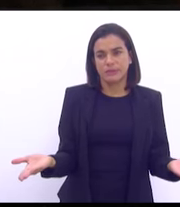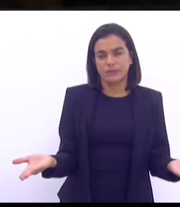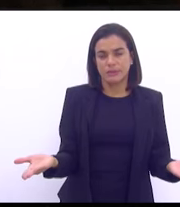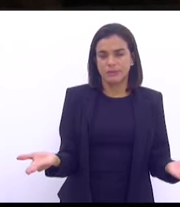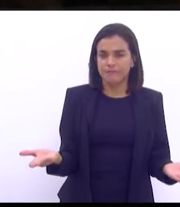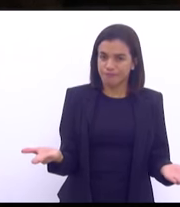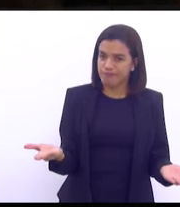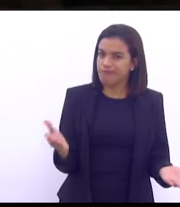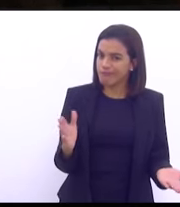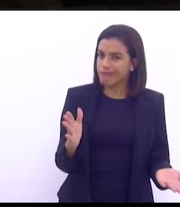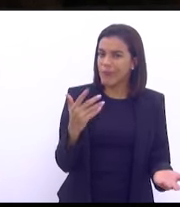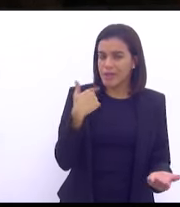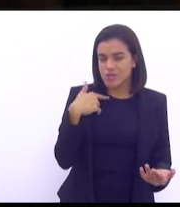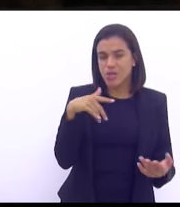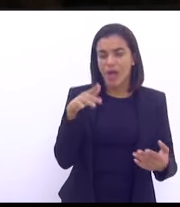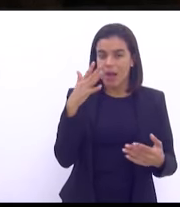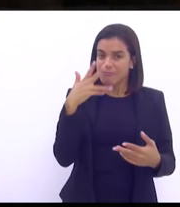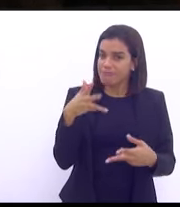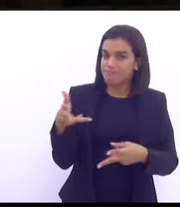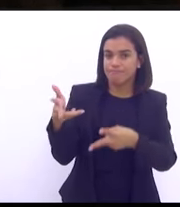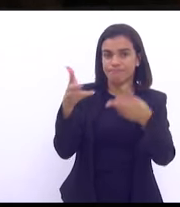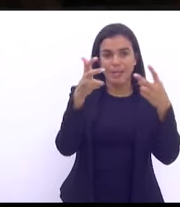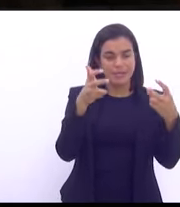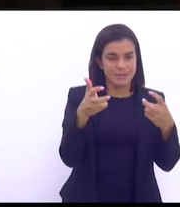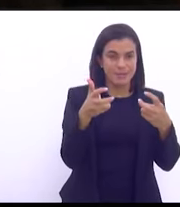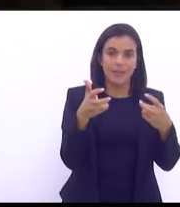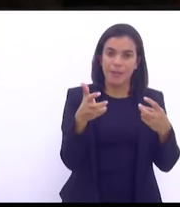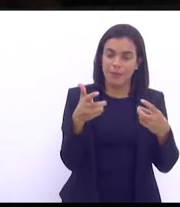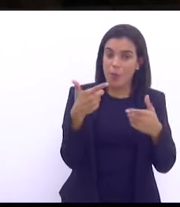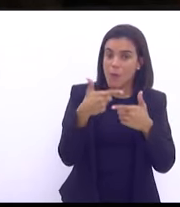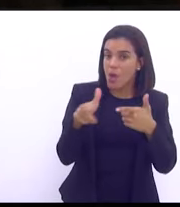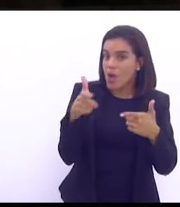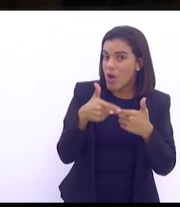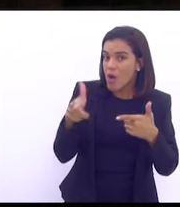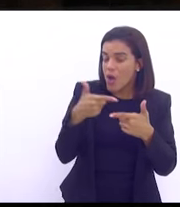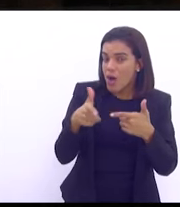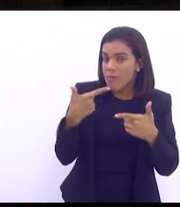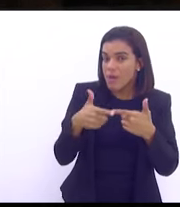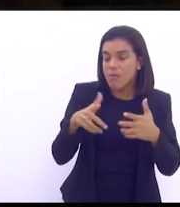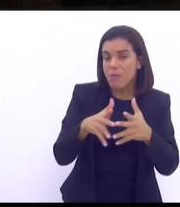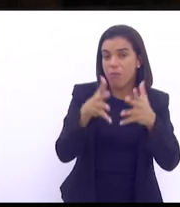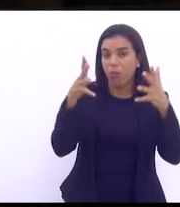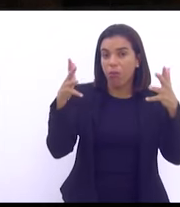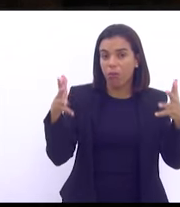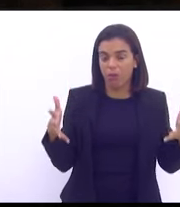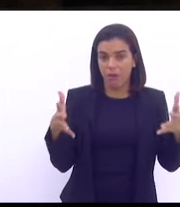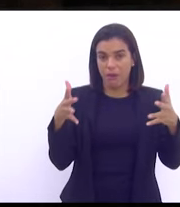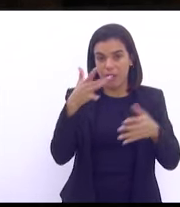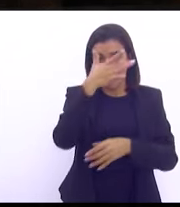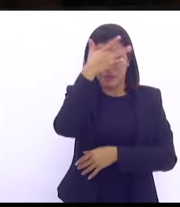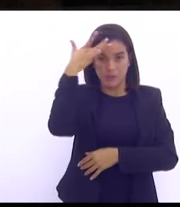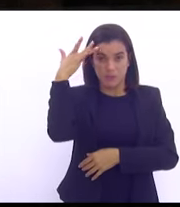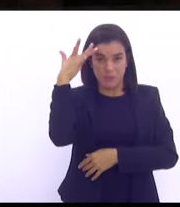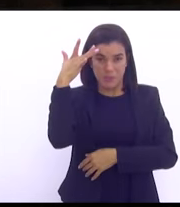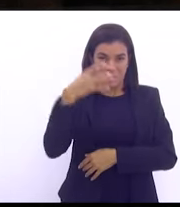Por aí, a gente verifica o tamanho do problema que as pessoas que estavam lá